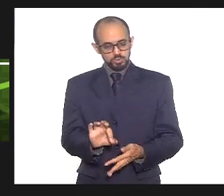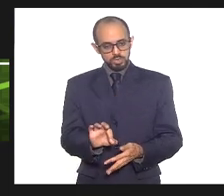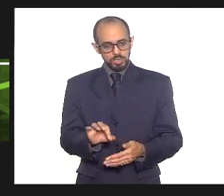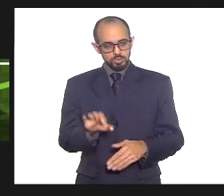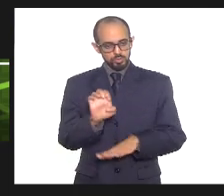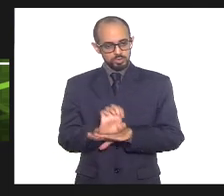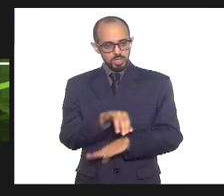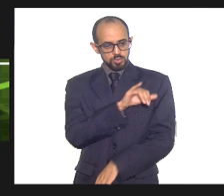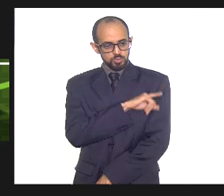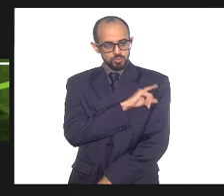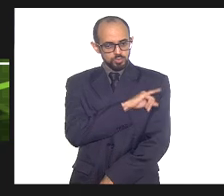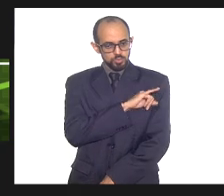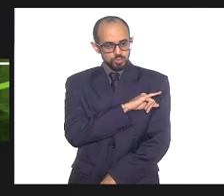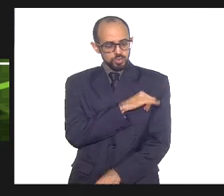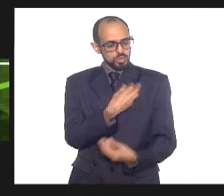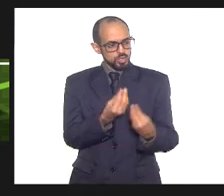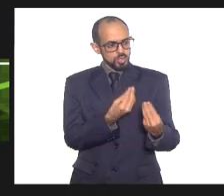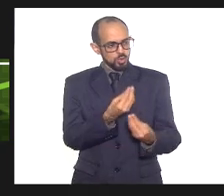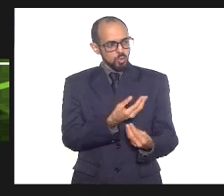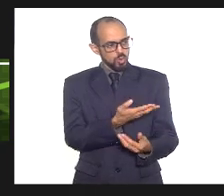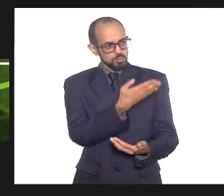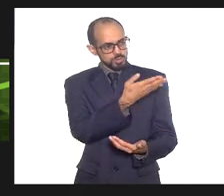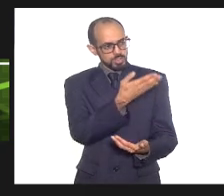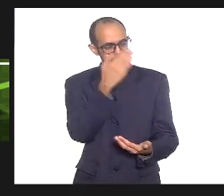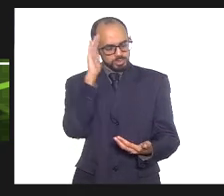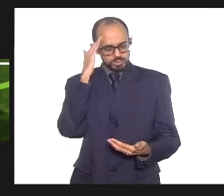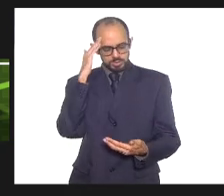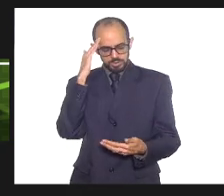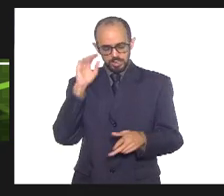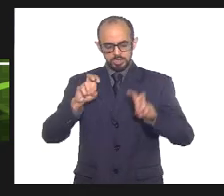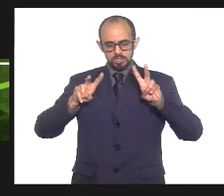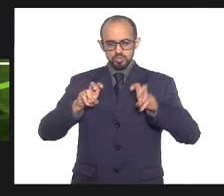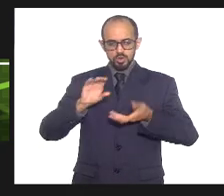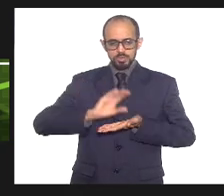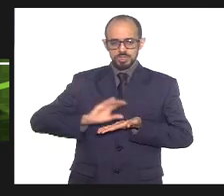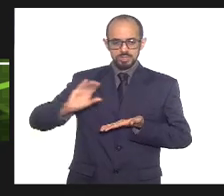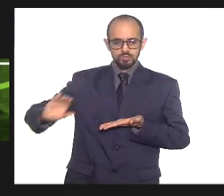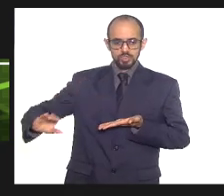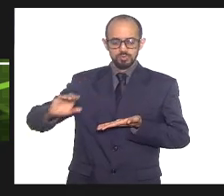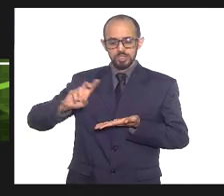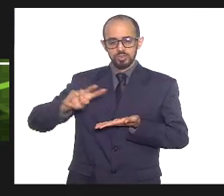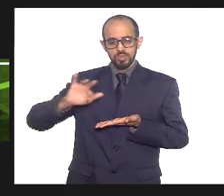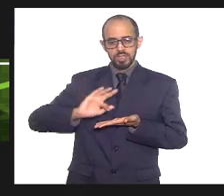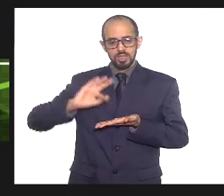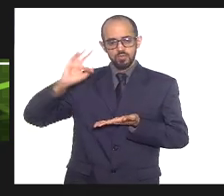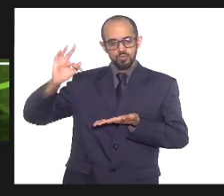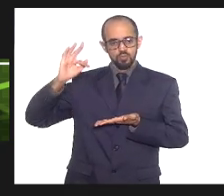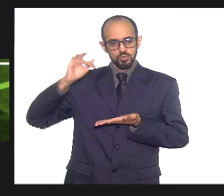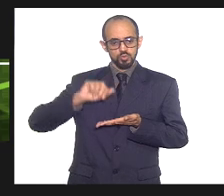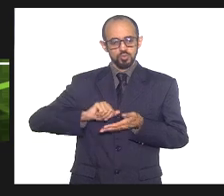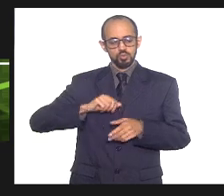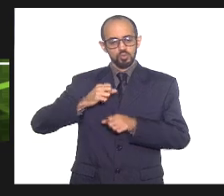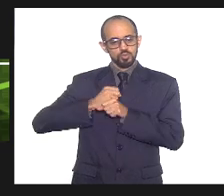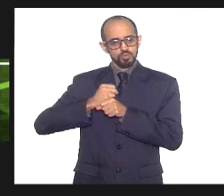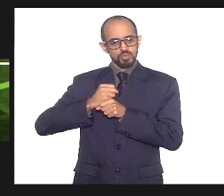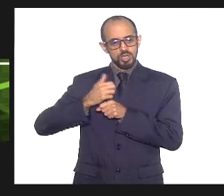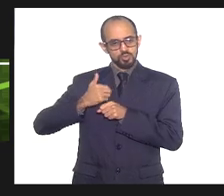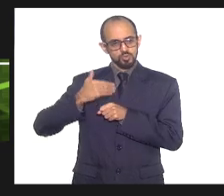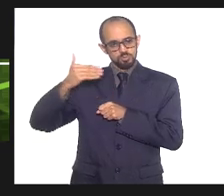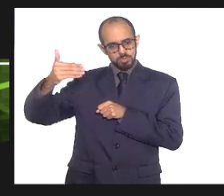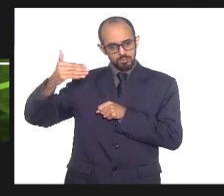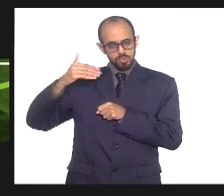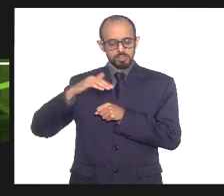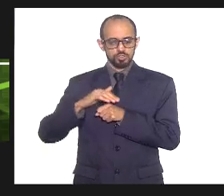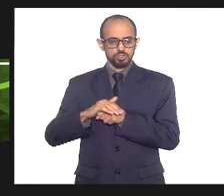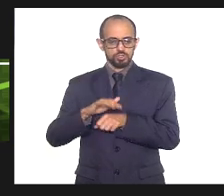E como eles se comportam, né? Como é que é o entendimento desses investimentos que estão por vir aí agora nos próximos anos no Estado do Rio de Janeiro.